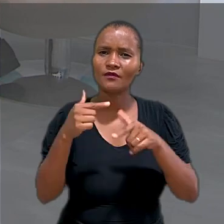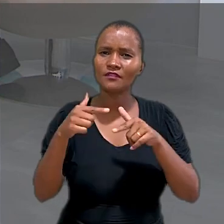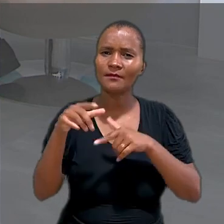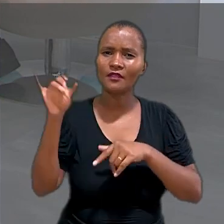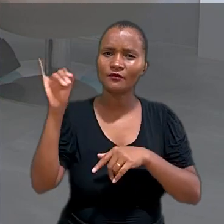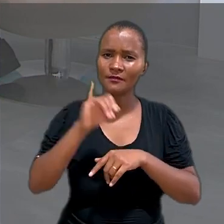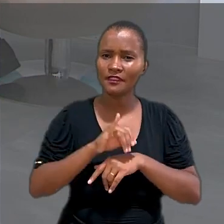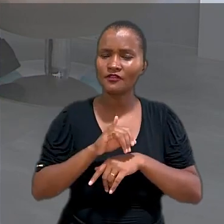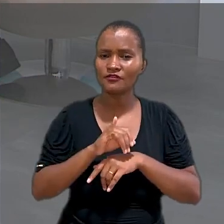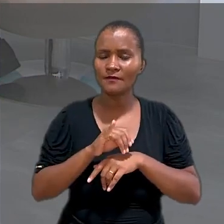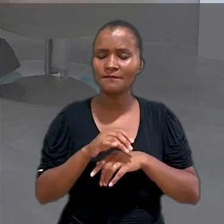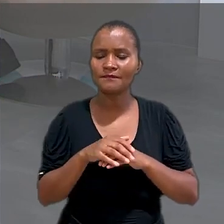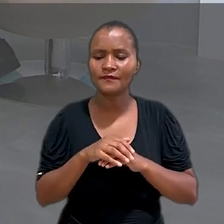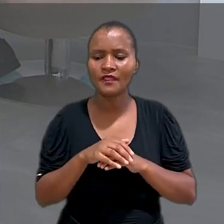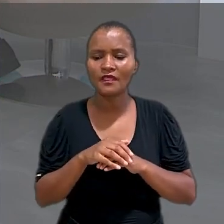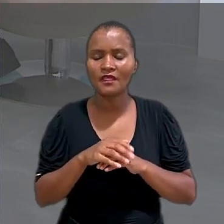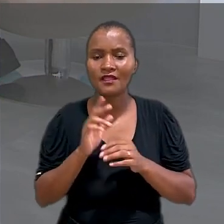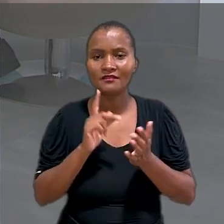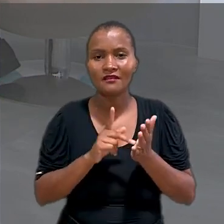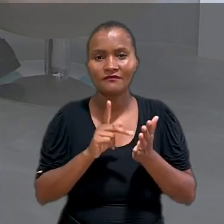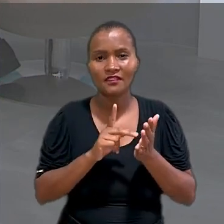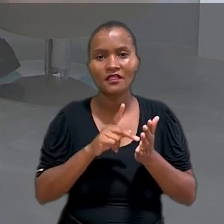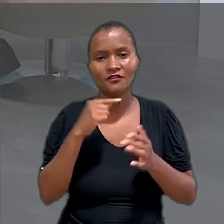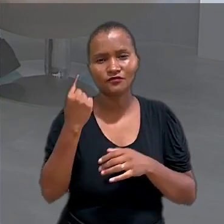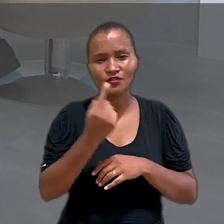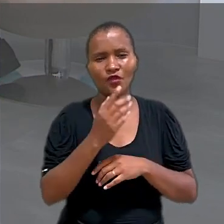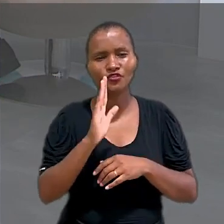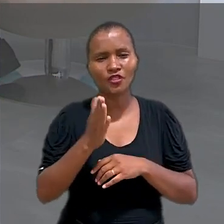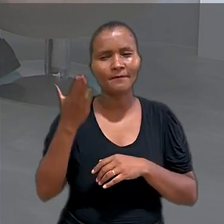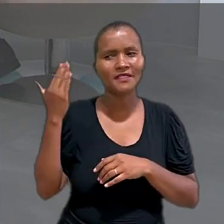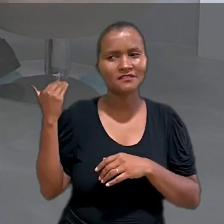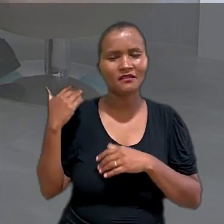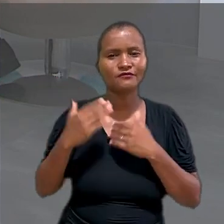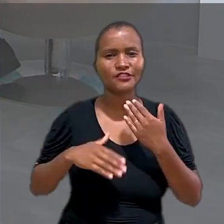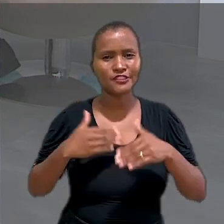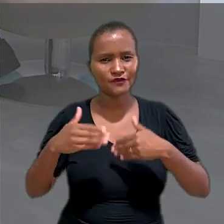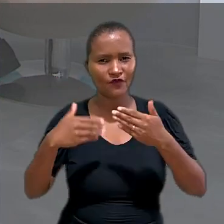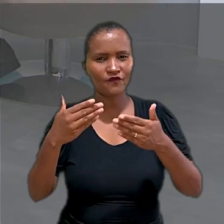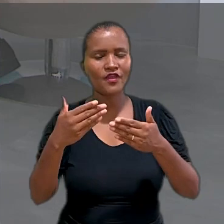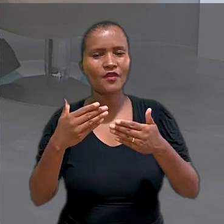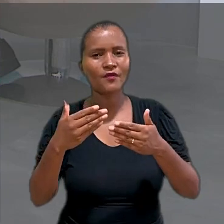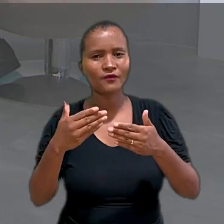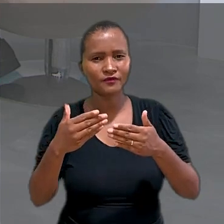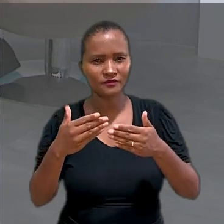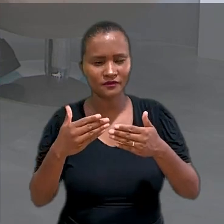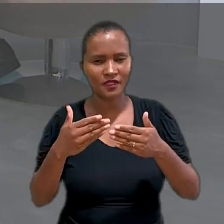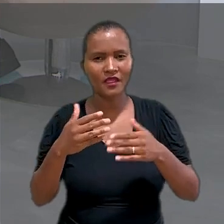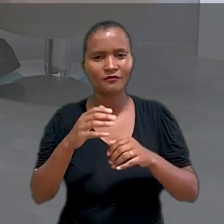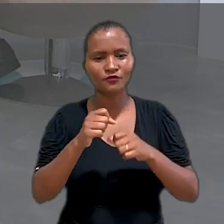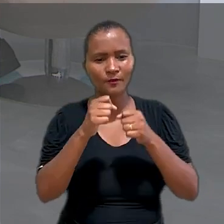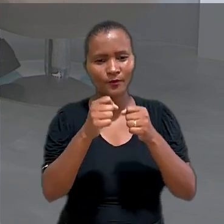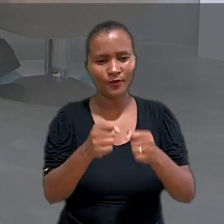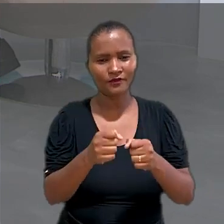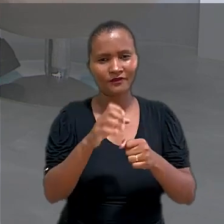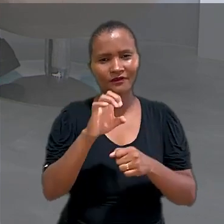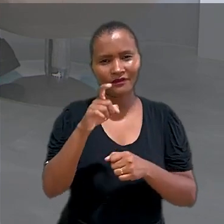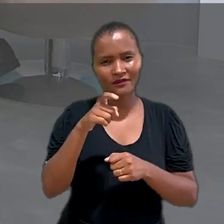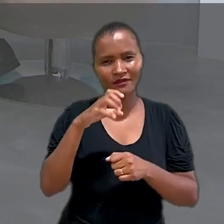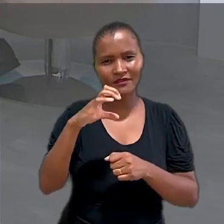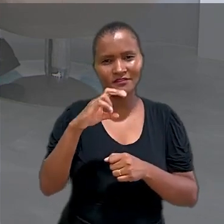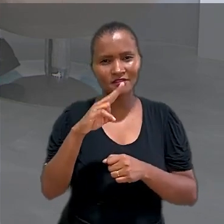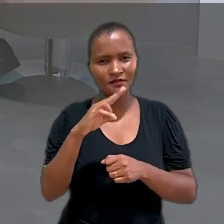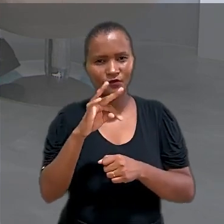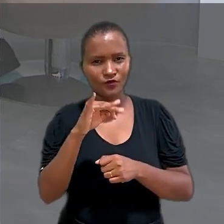migrante? Na verdade, nós já tínhamos desenvolvido há algum tempo, no âmbito do Poder